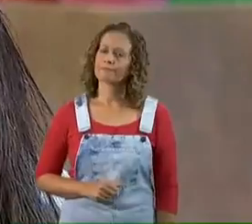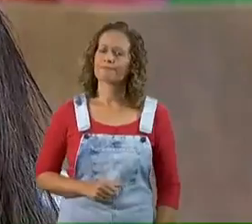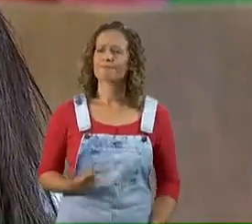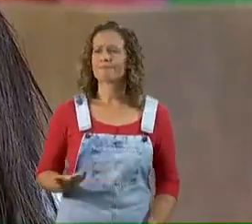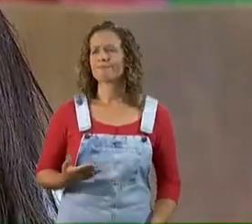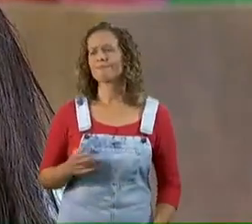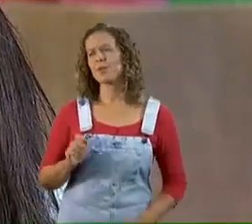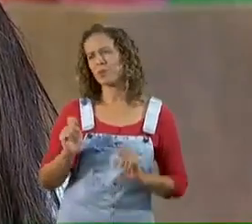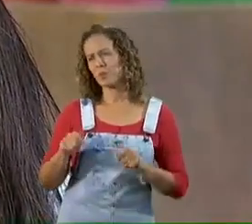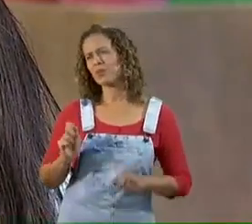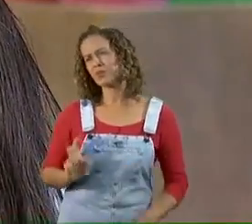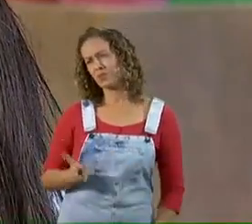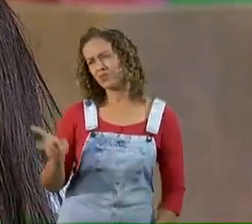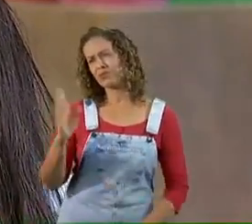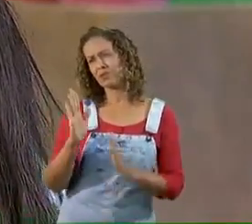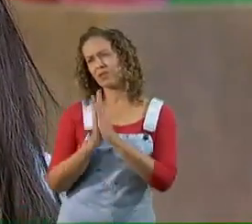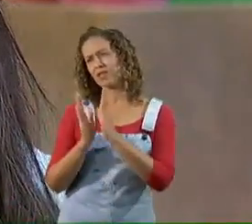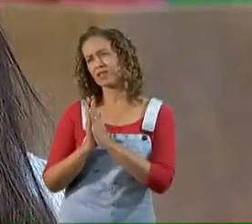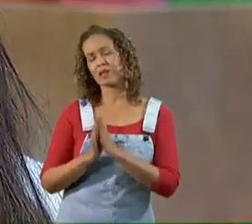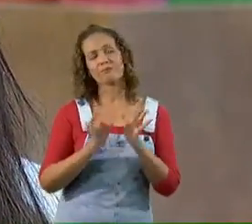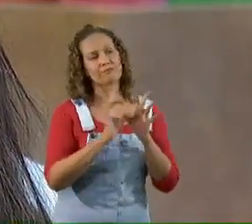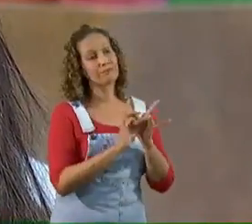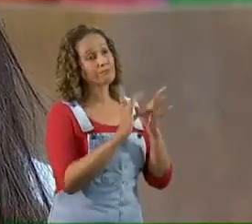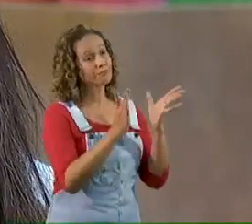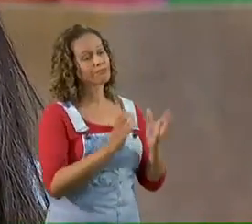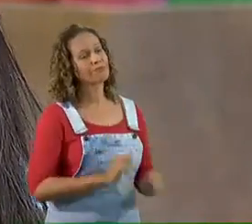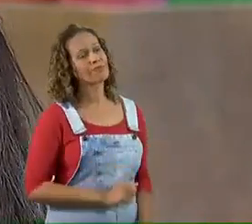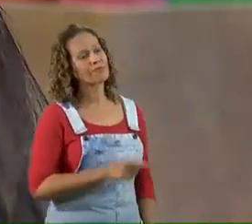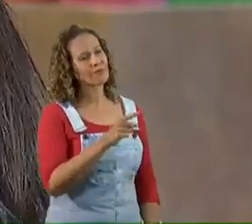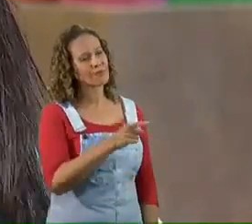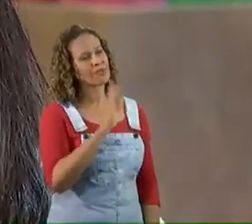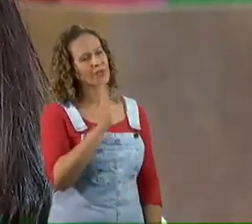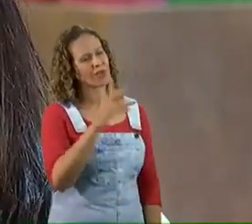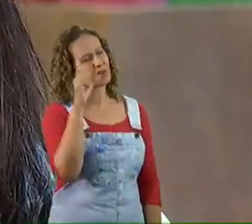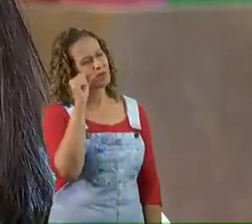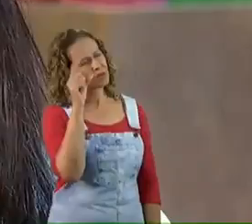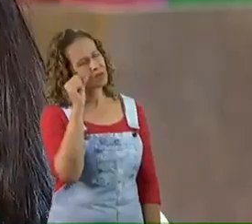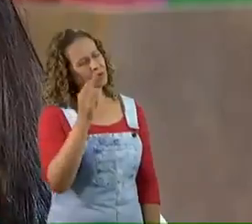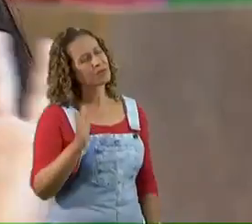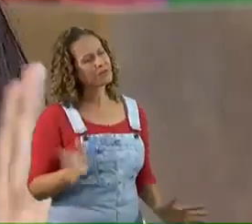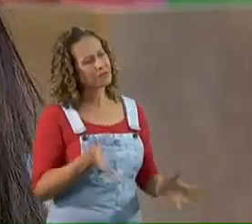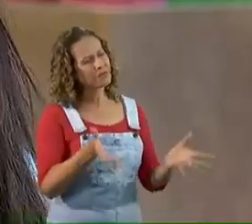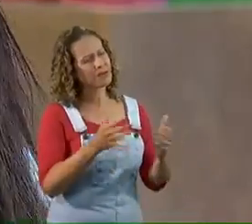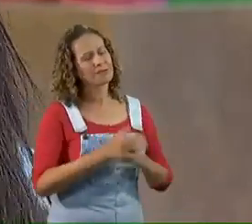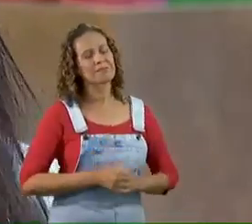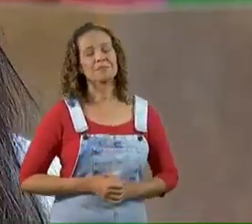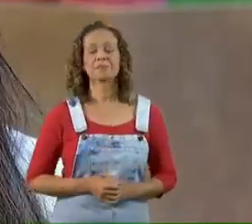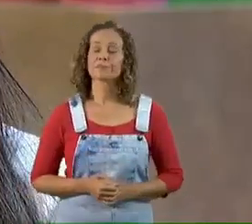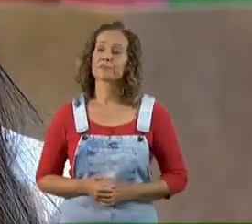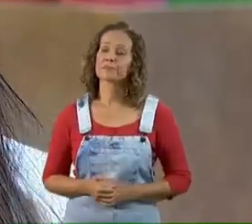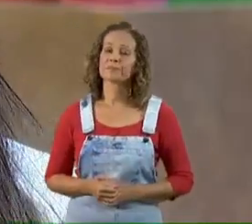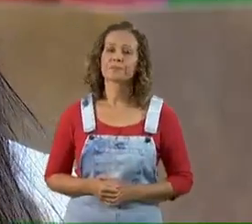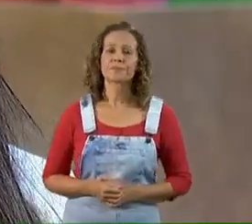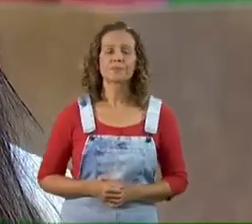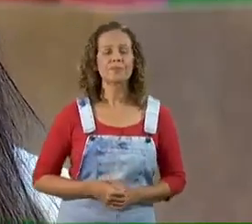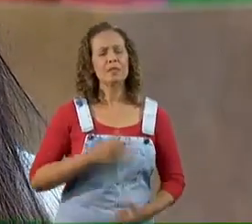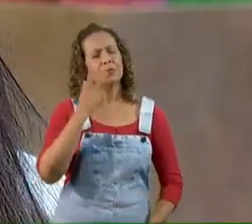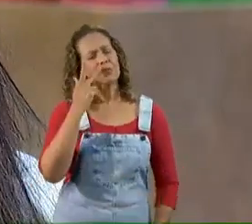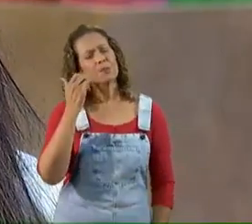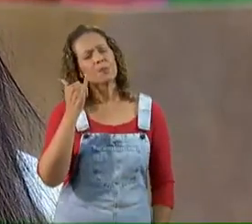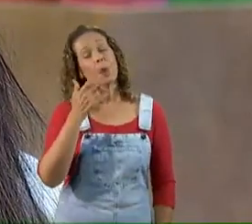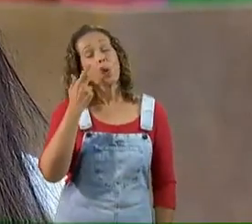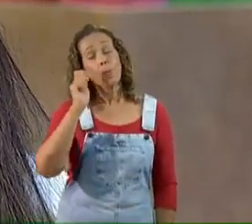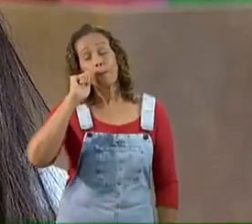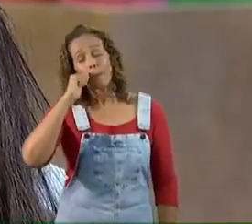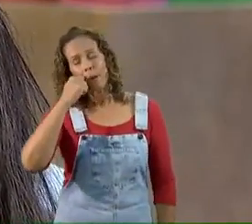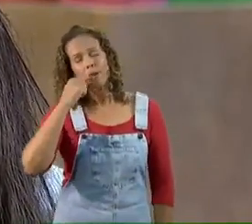Posso continuar minha oração? Pode sim. Estou vendo que você já está com sono. Vamos lá. Sim. Bom, o pão nosso de cada